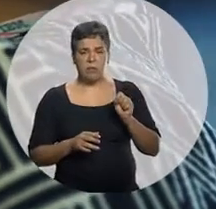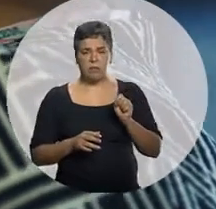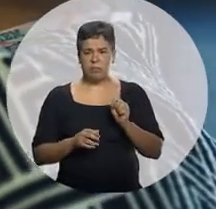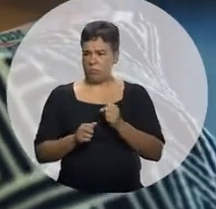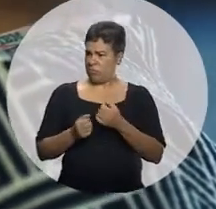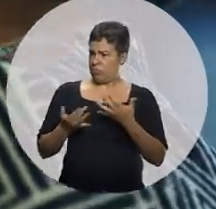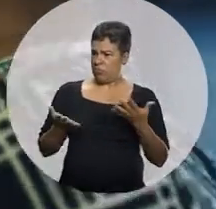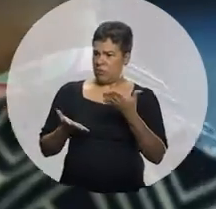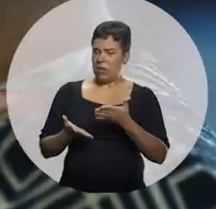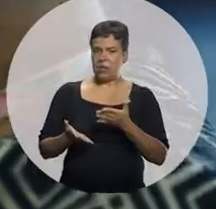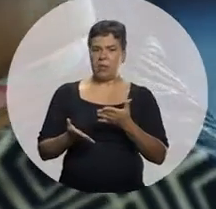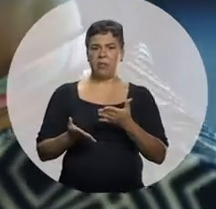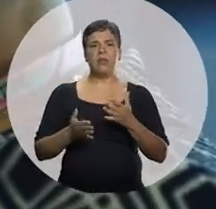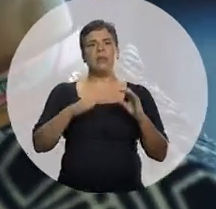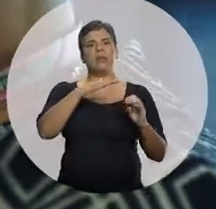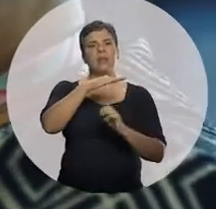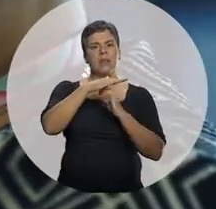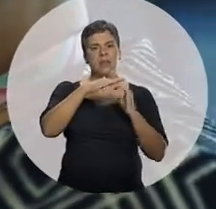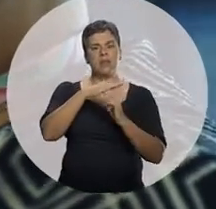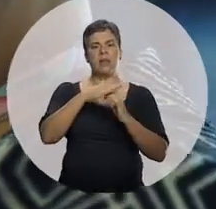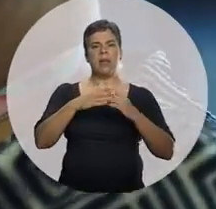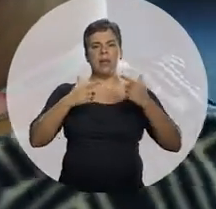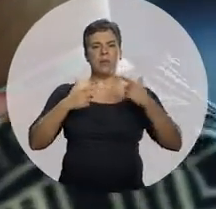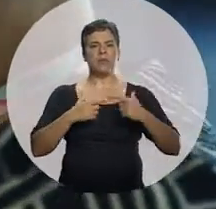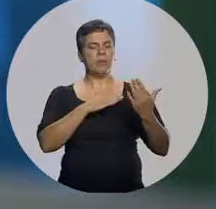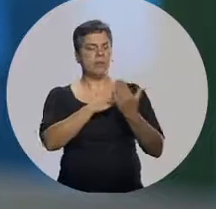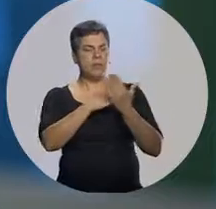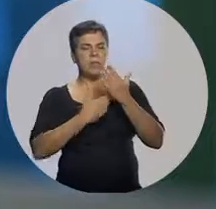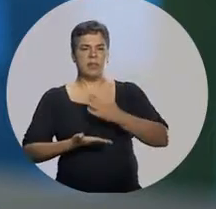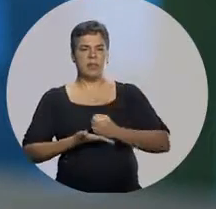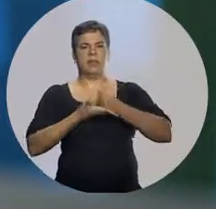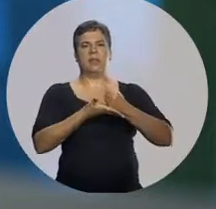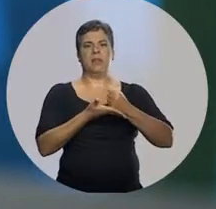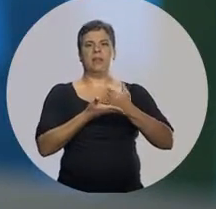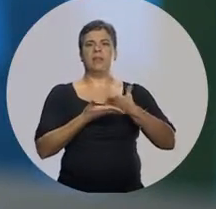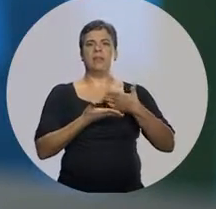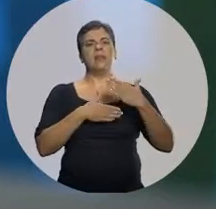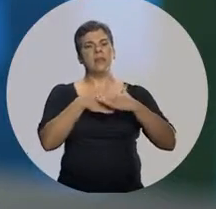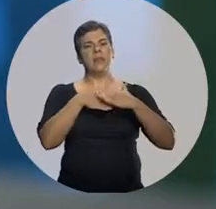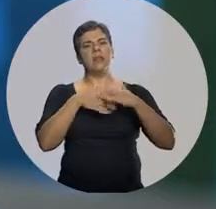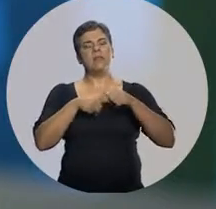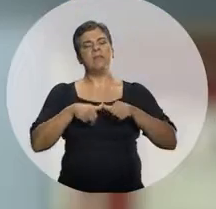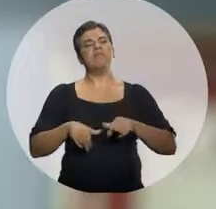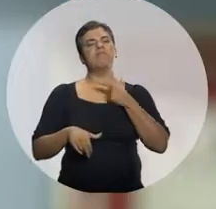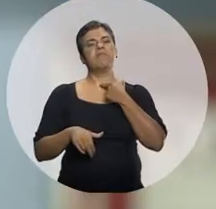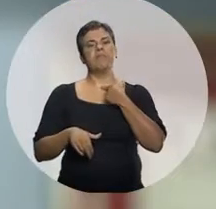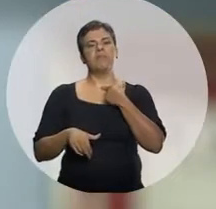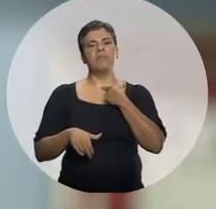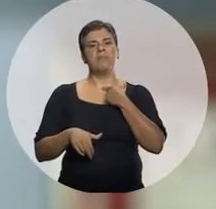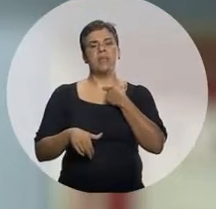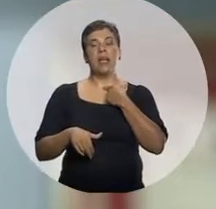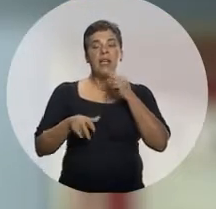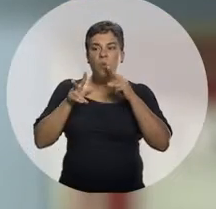conseguir fazer isso? A cultura da empresa desde sempre foi algo que me acolheu e que me fez querer ficar. E a